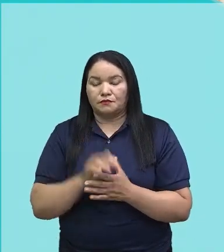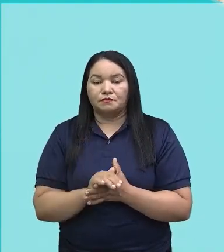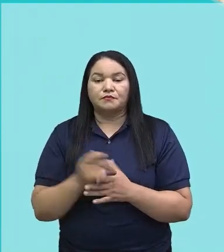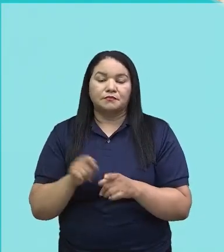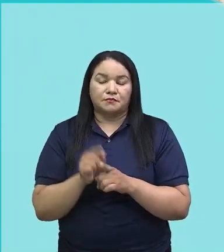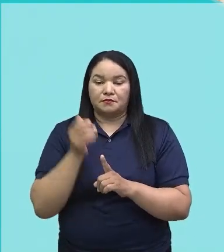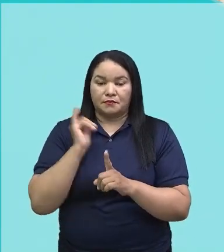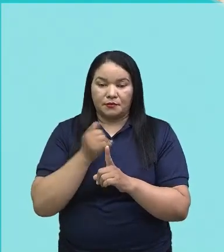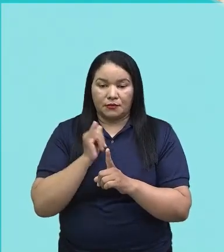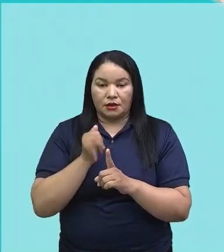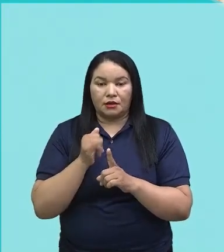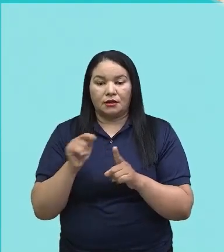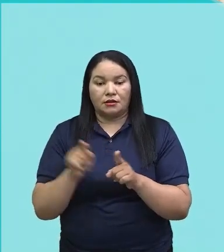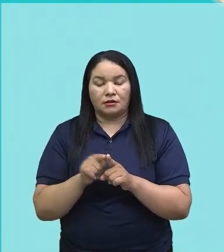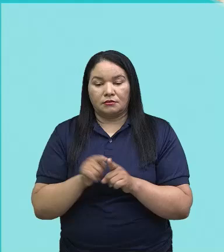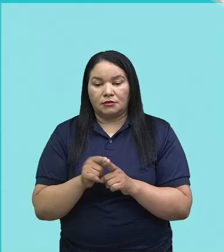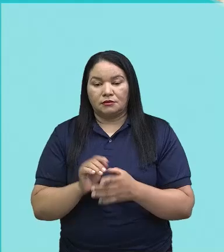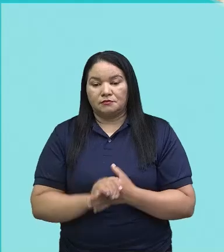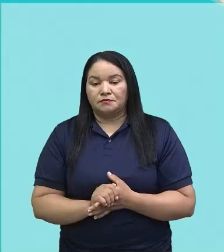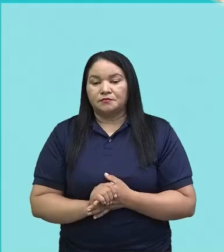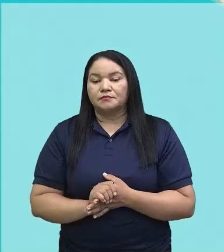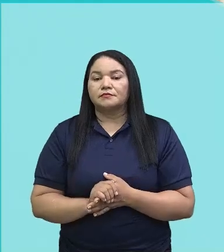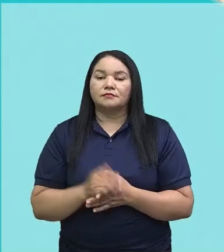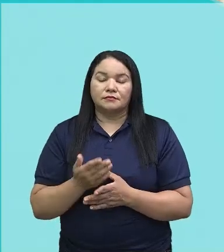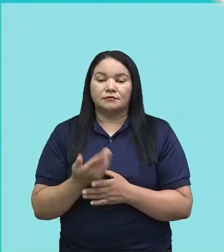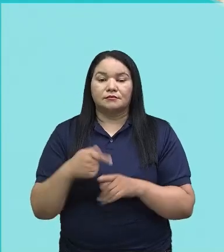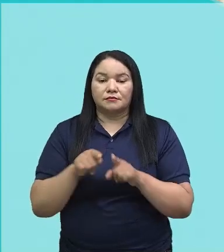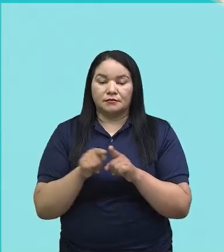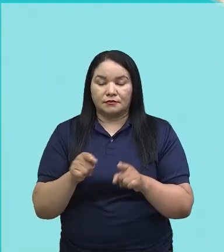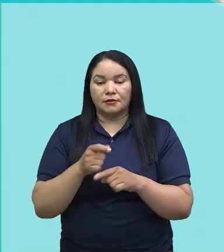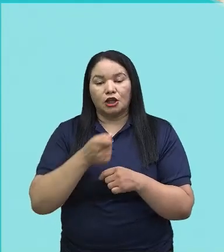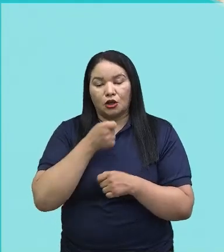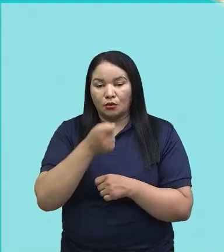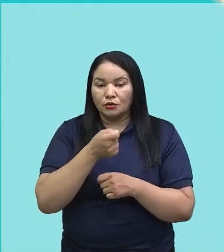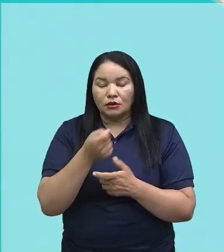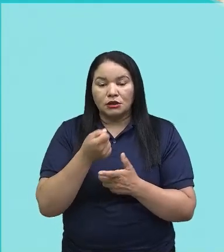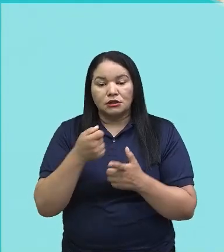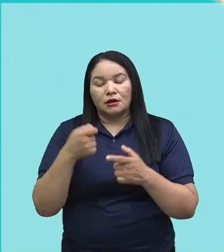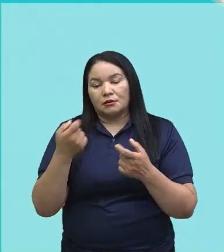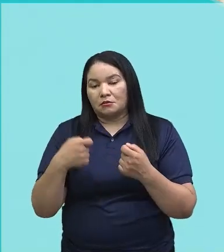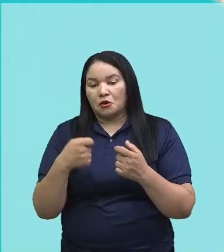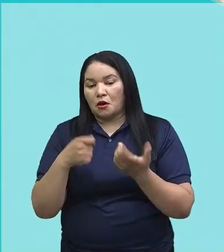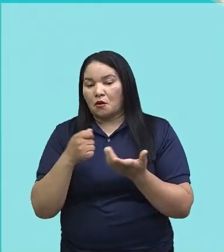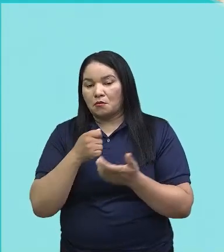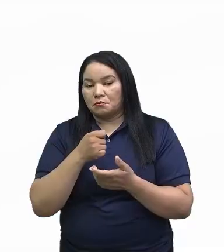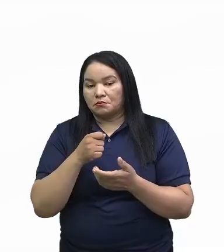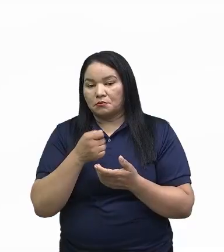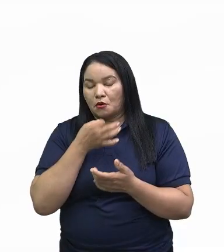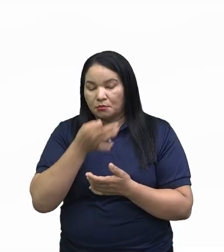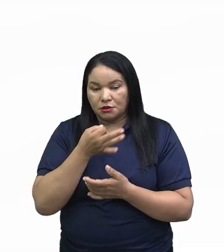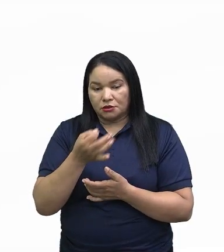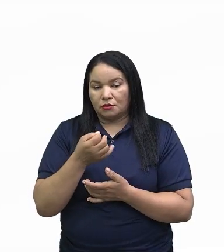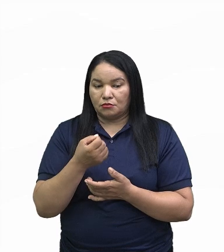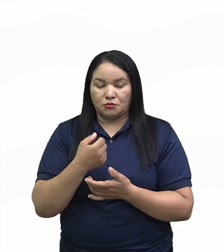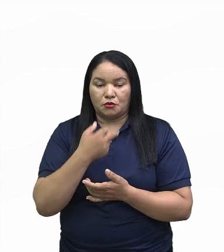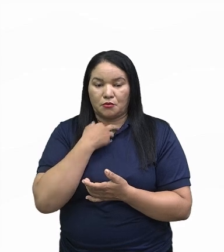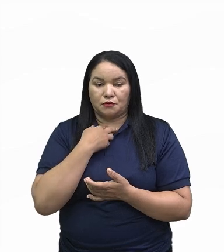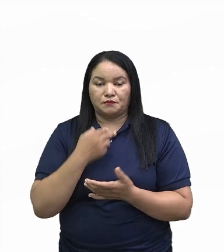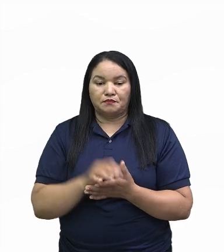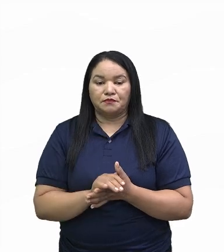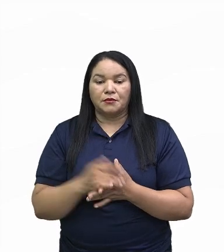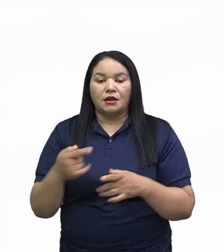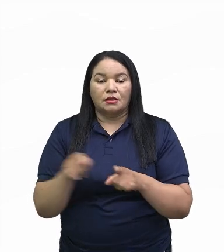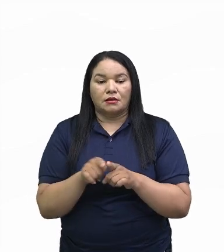aquilo que ocorreu, sem o jornalista emitir a sua opinião. Então, o autor de uma notícia